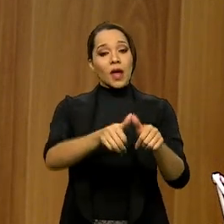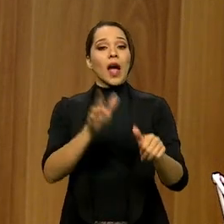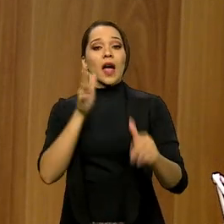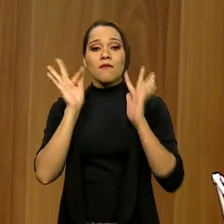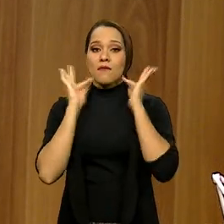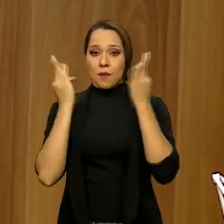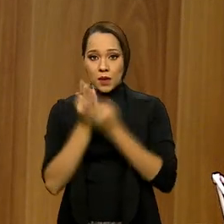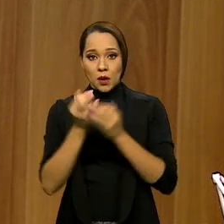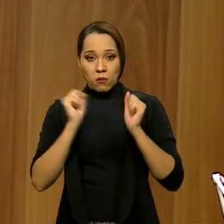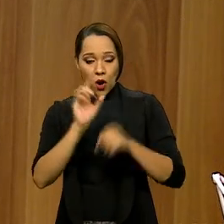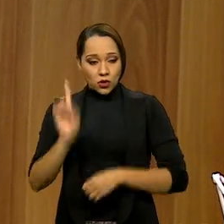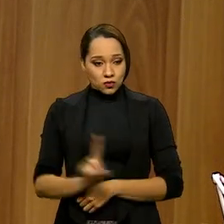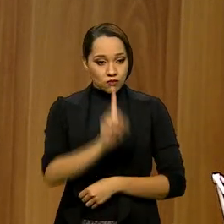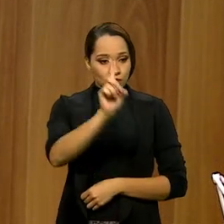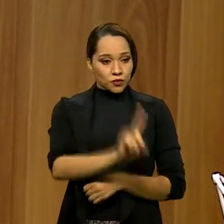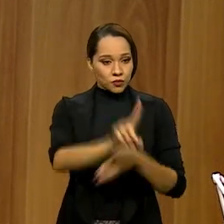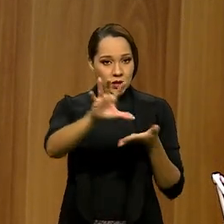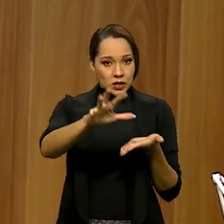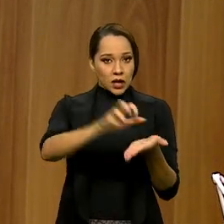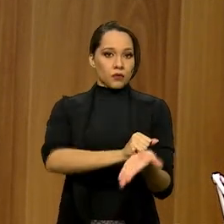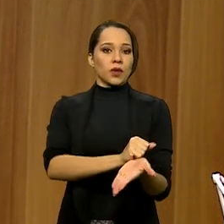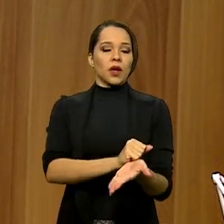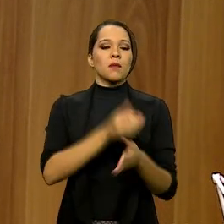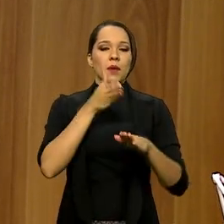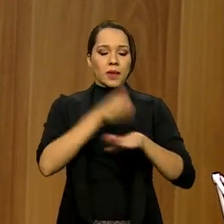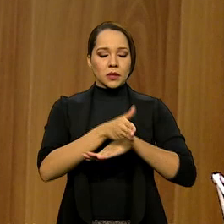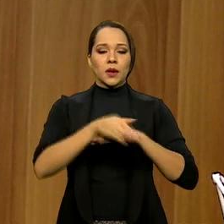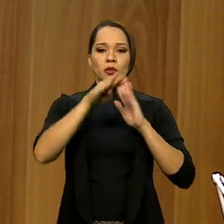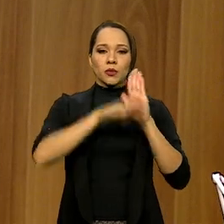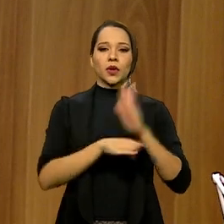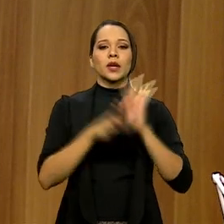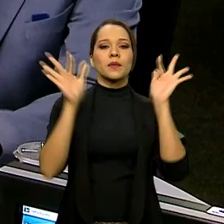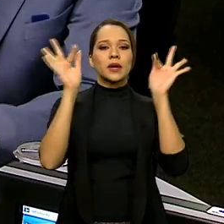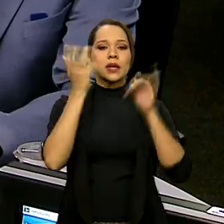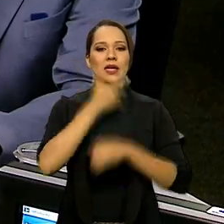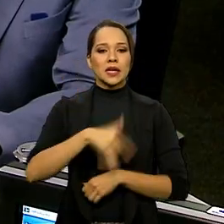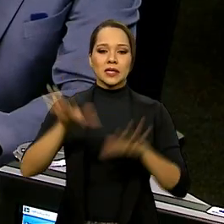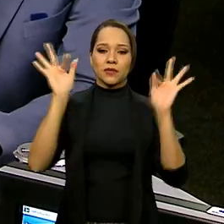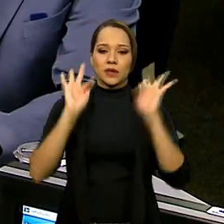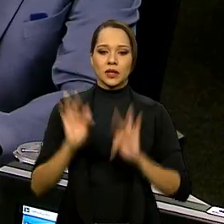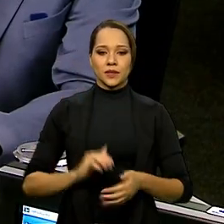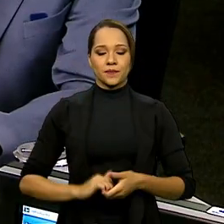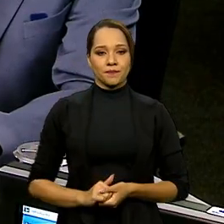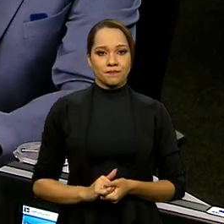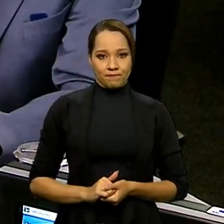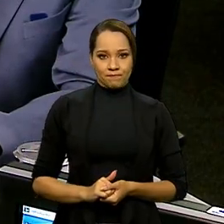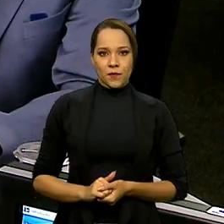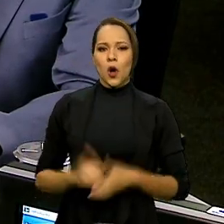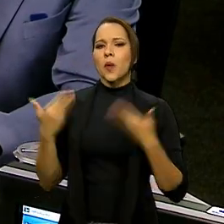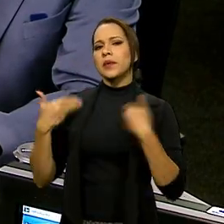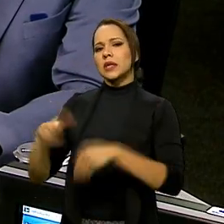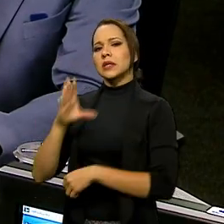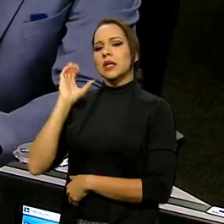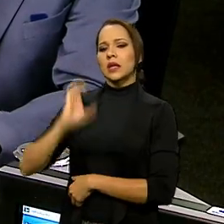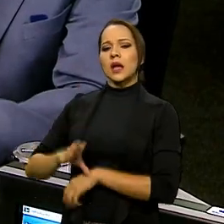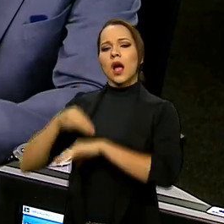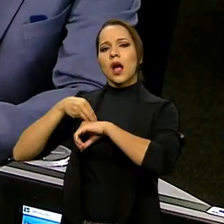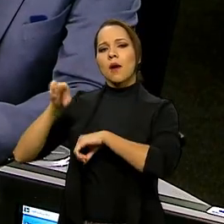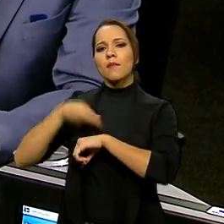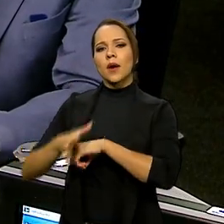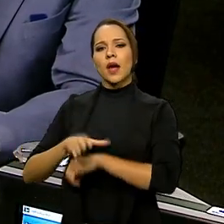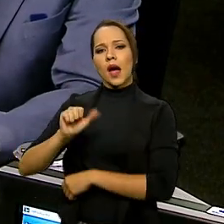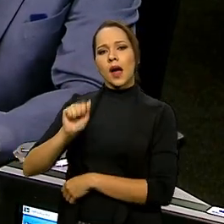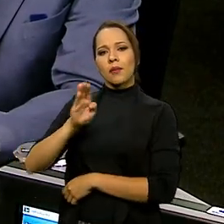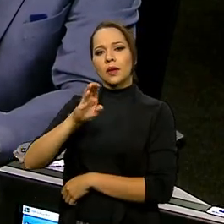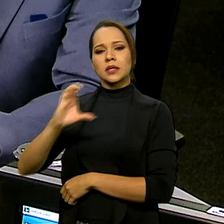podem se inscrever para participar do Criança Feliz. Secretária, o Ministério da Cidadania lançou recentemente a campanha